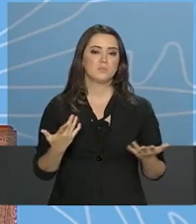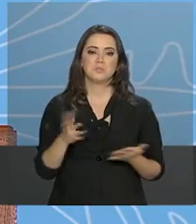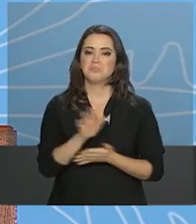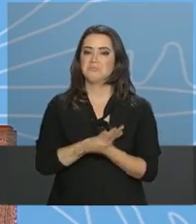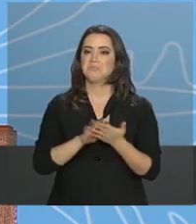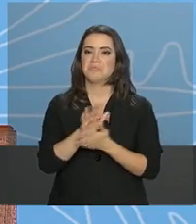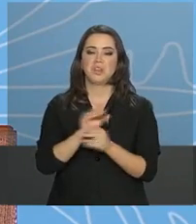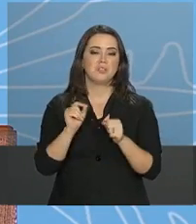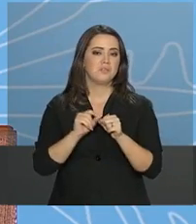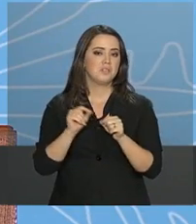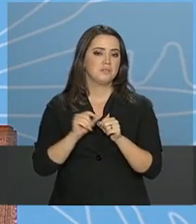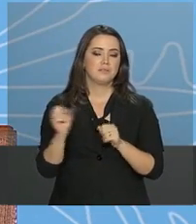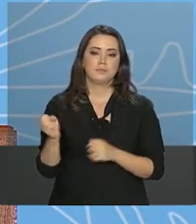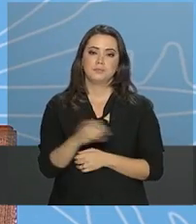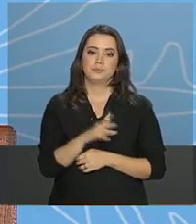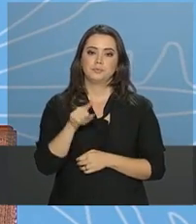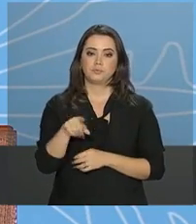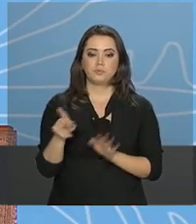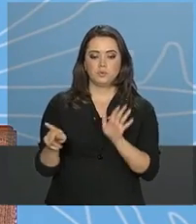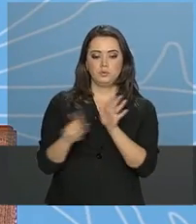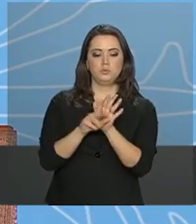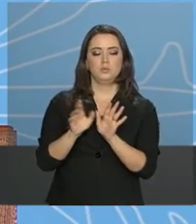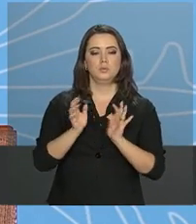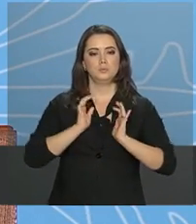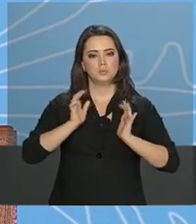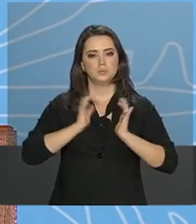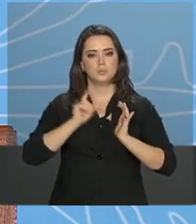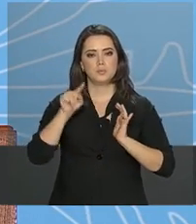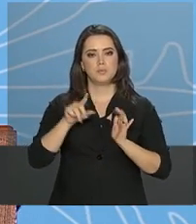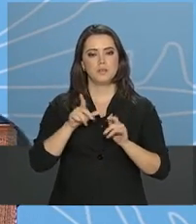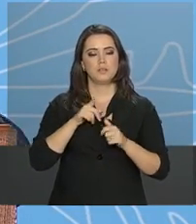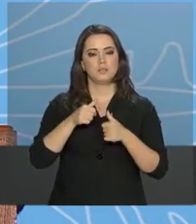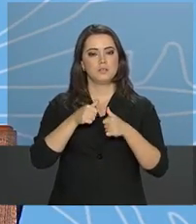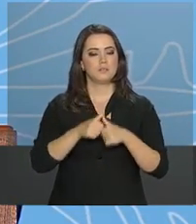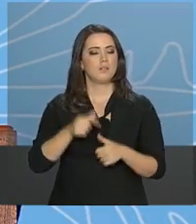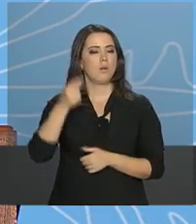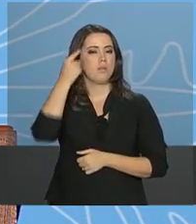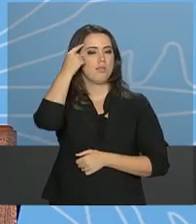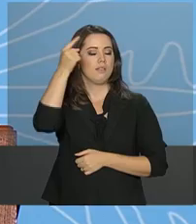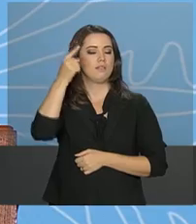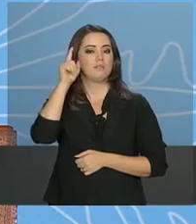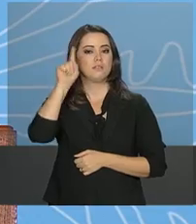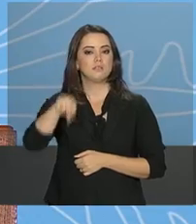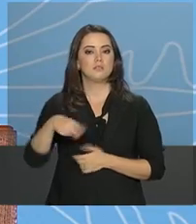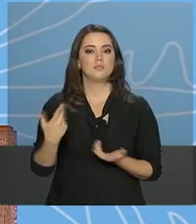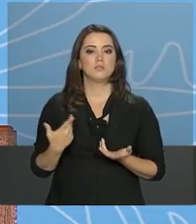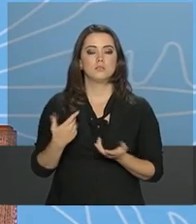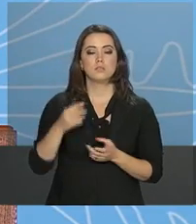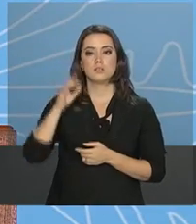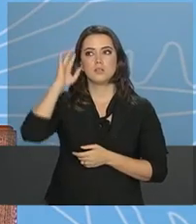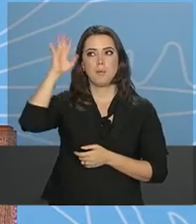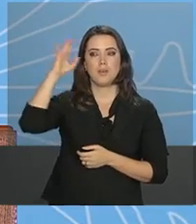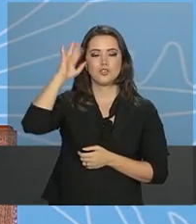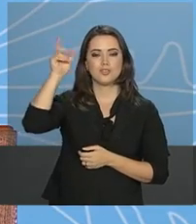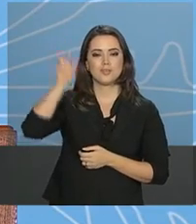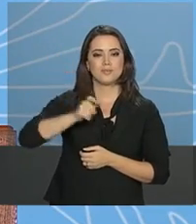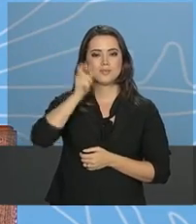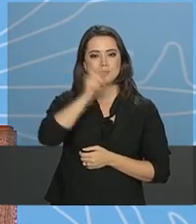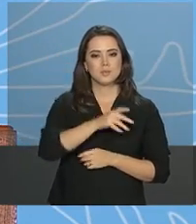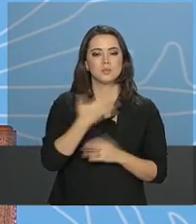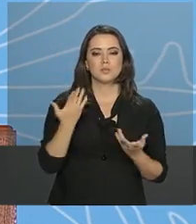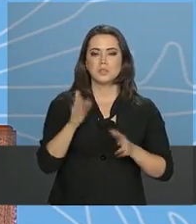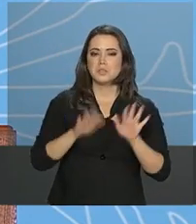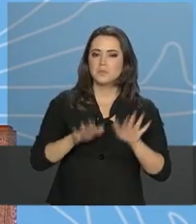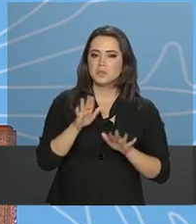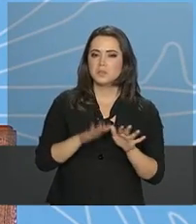nada produzem. O seu patrimônio reside na inteligência e na criatividade. Às vezes,